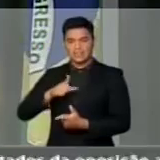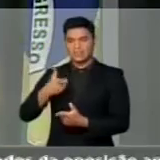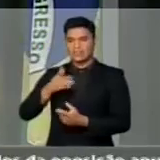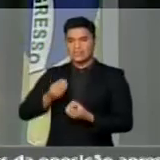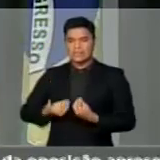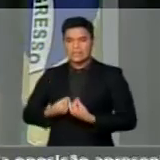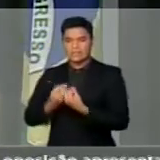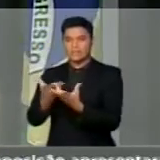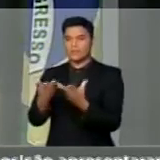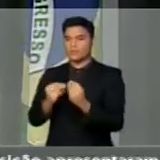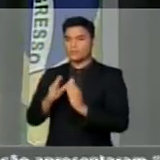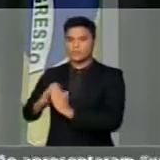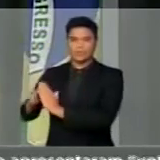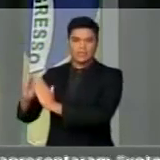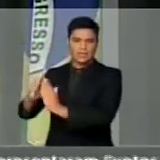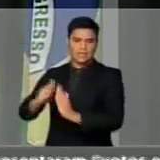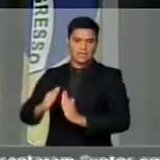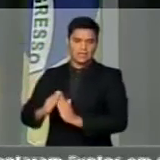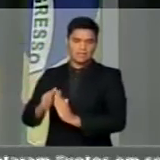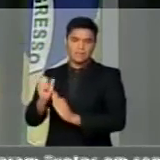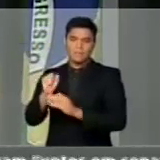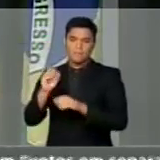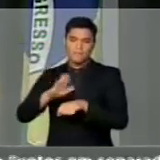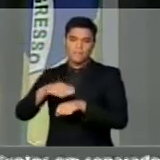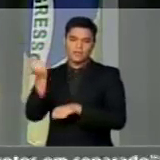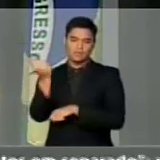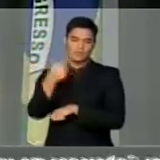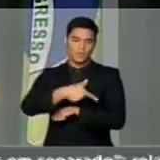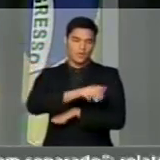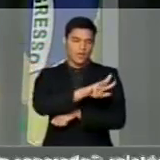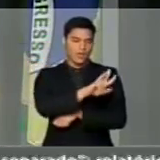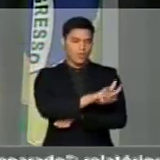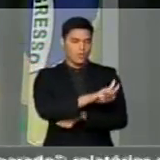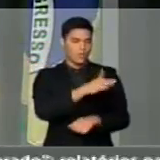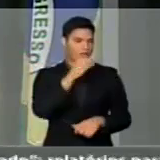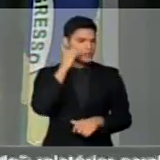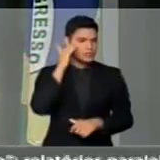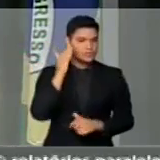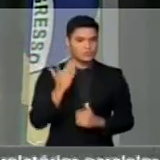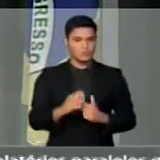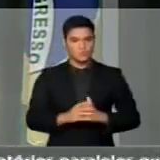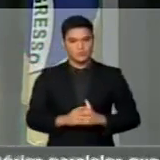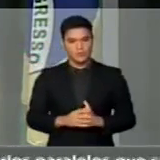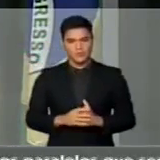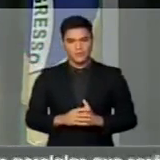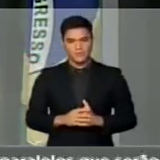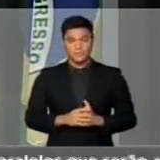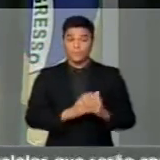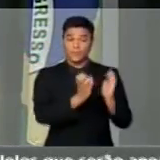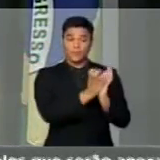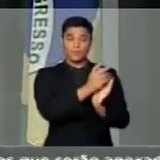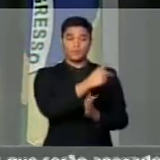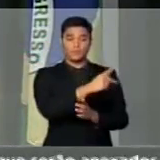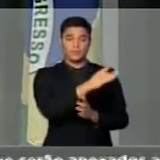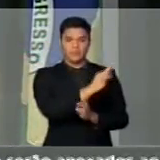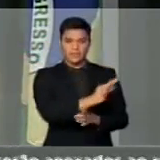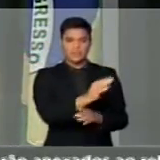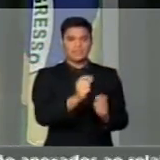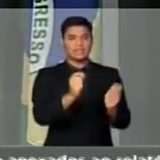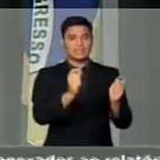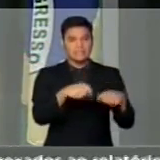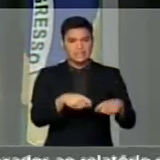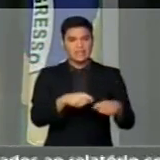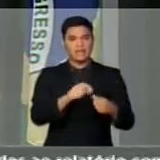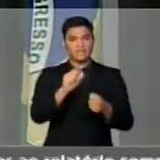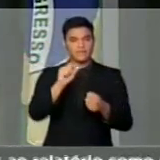qualquer um dos governos de Lula e de Dilma. Era obrigação dos trabalhistas arrumar pelo menos